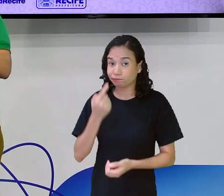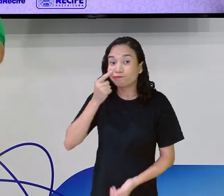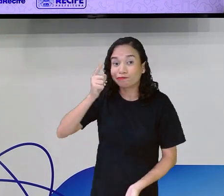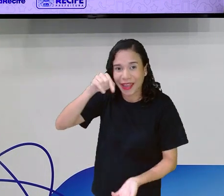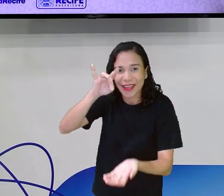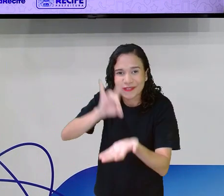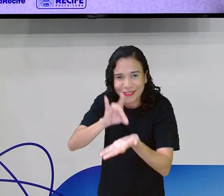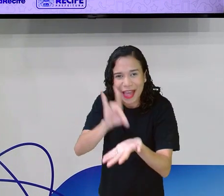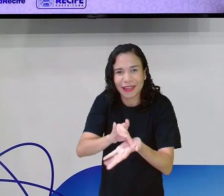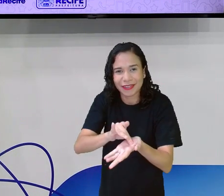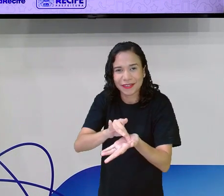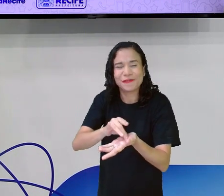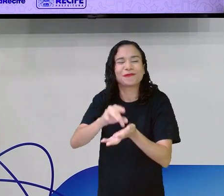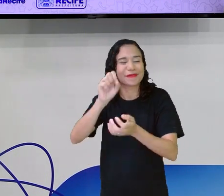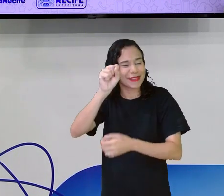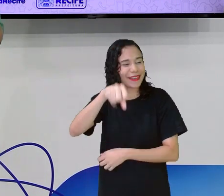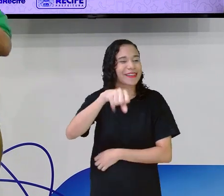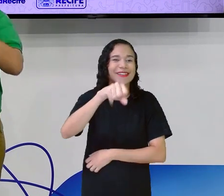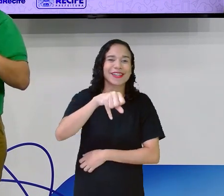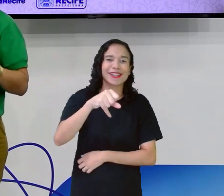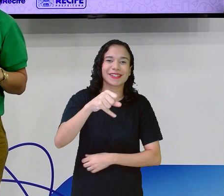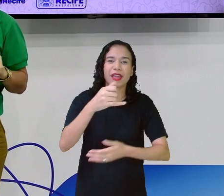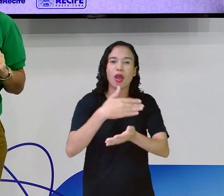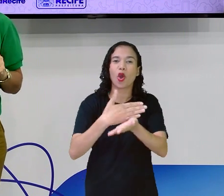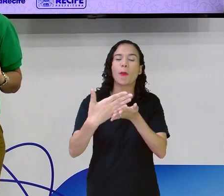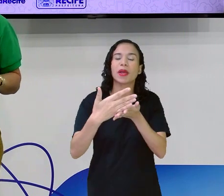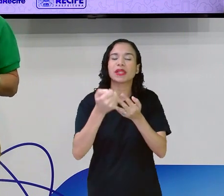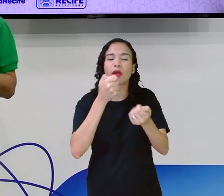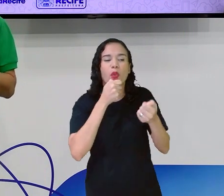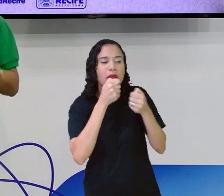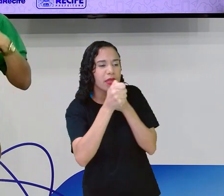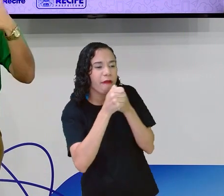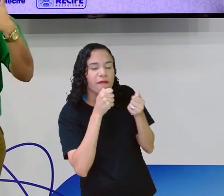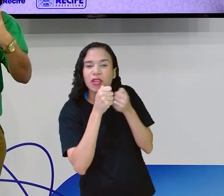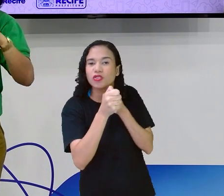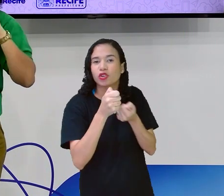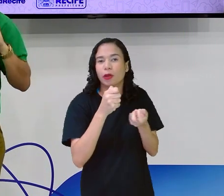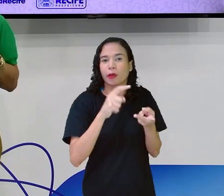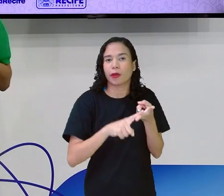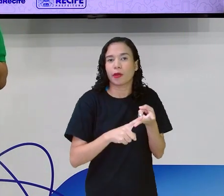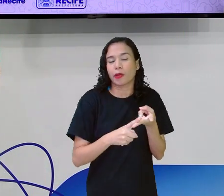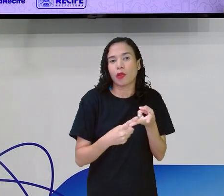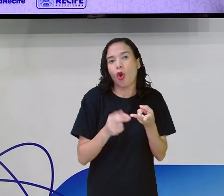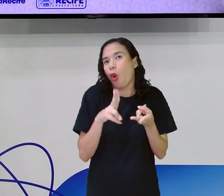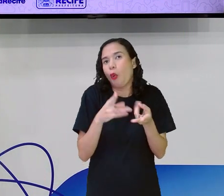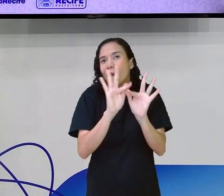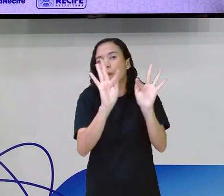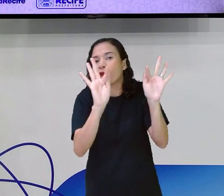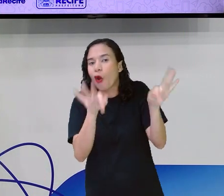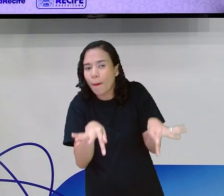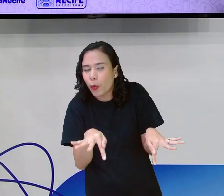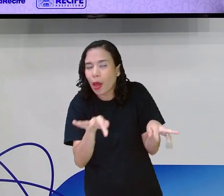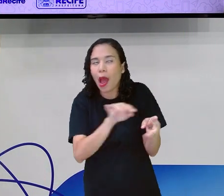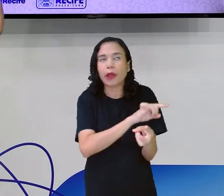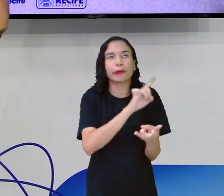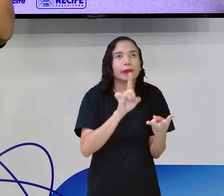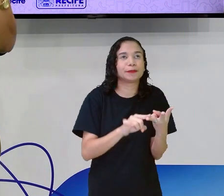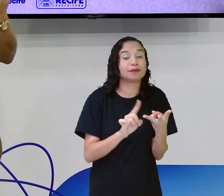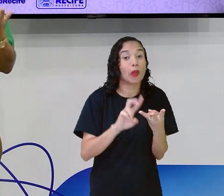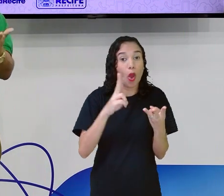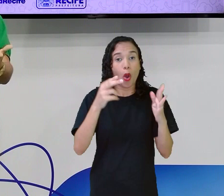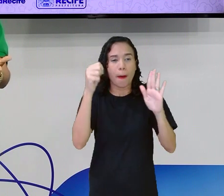Isso, exatamente. A partir de uma entrevista, a partir de formulários, a partir